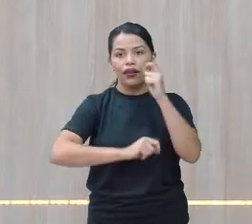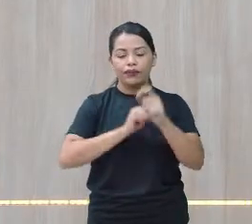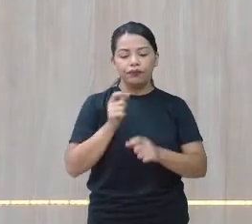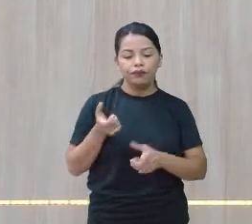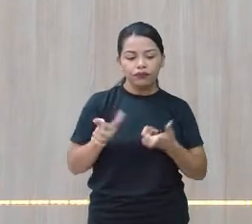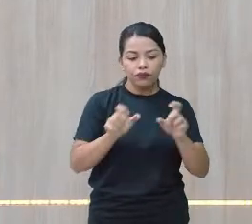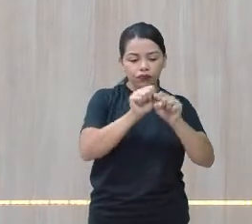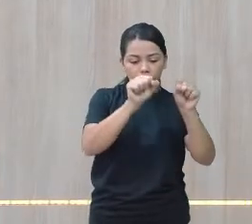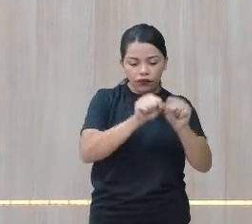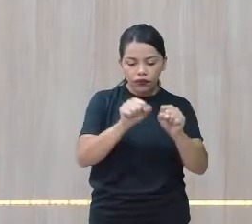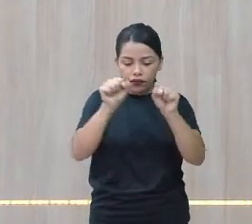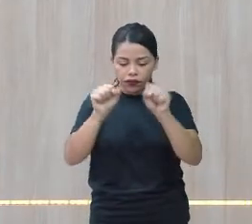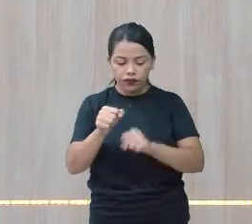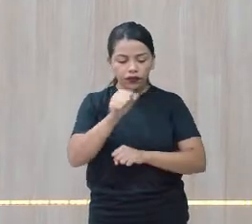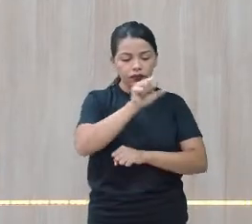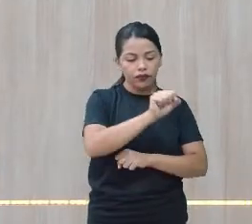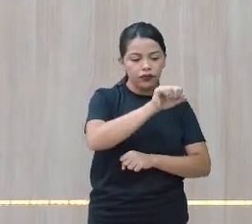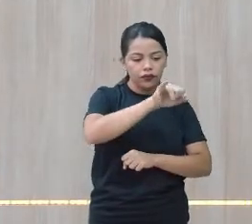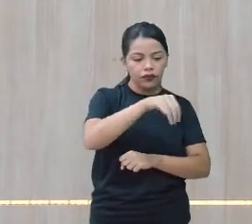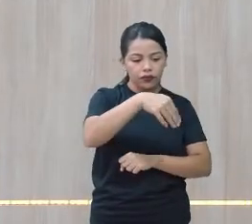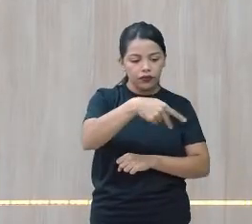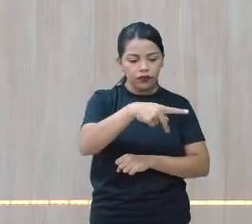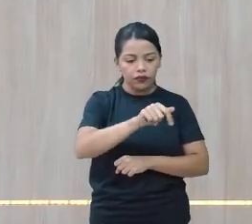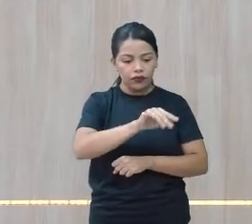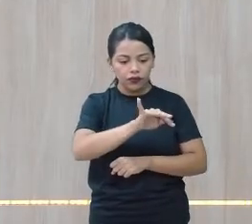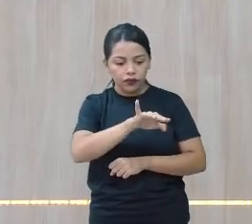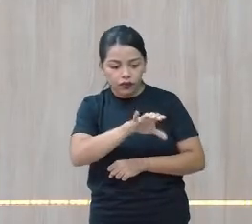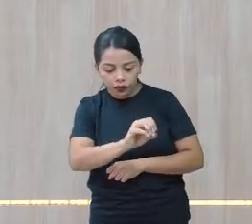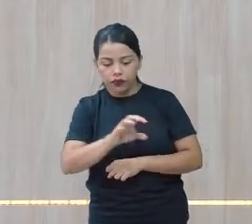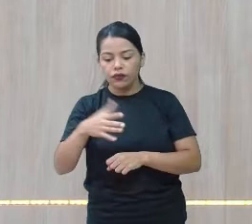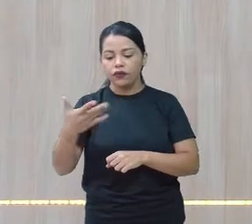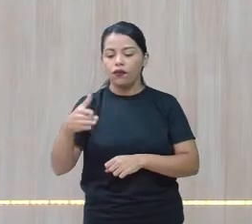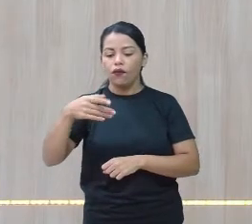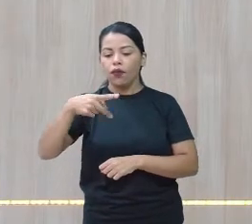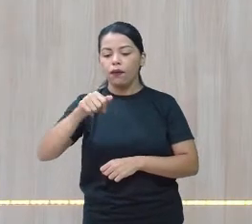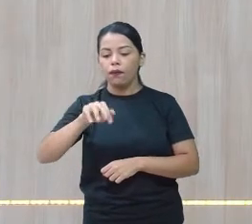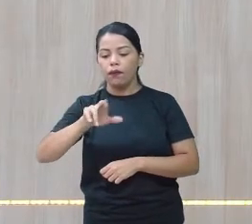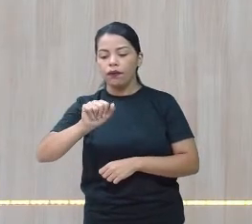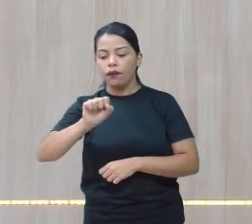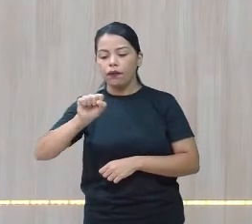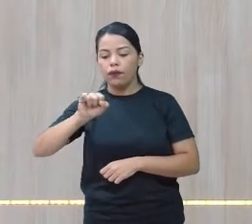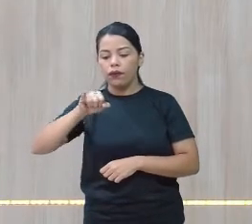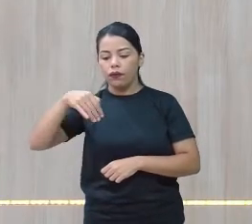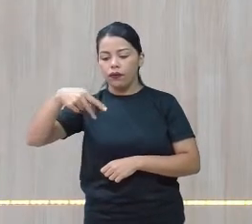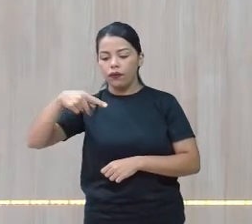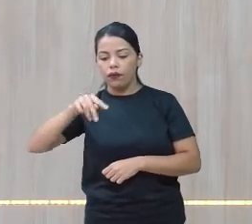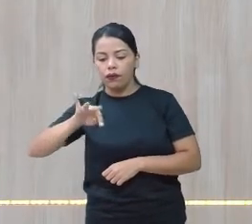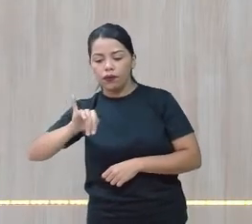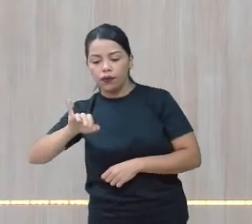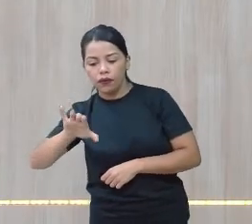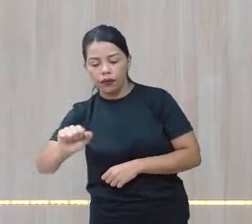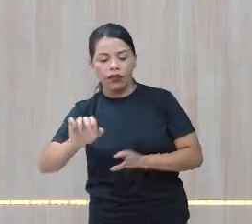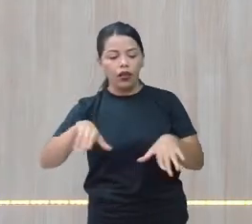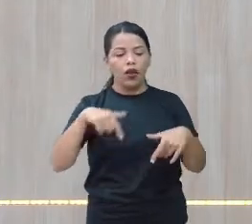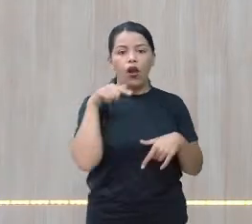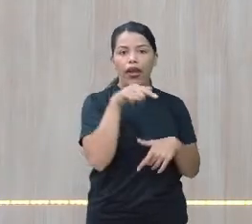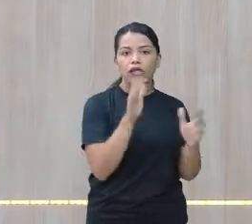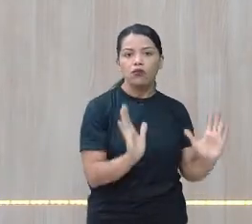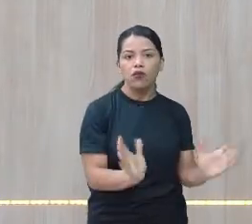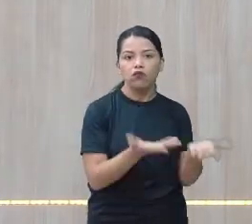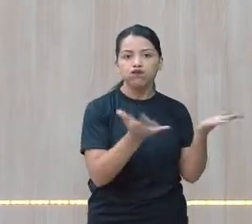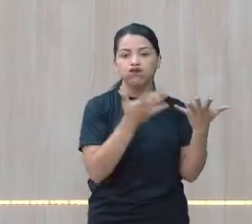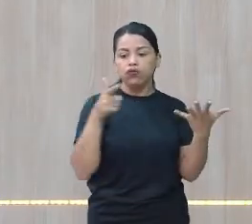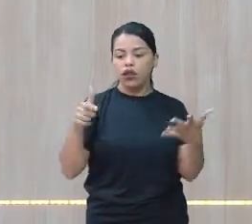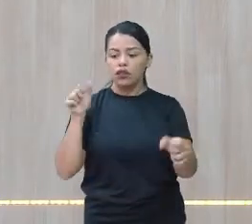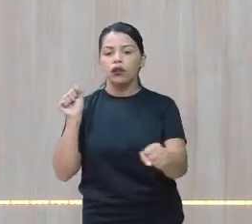parasimpático, na medida que um estimula, o outro inibe, para que o nosso corpo também não entre no colapso, né, gente? Então essa questão aí